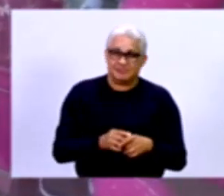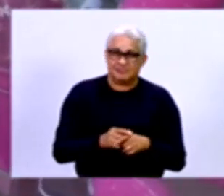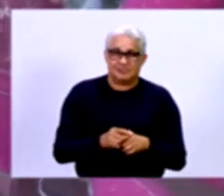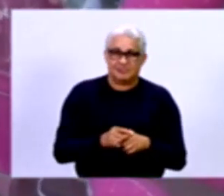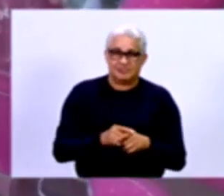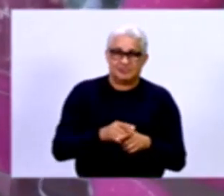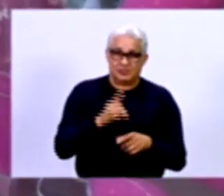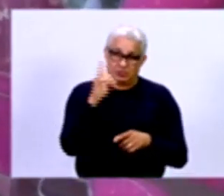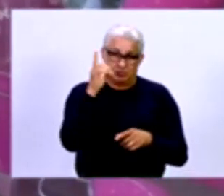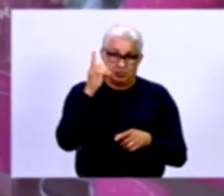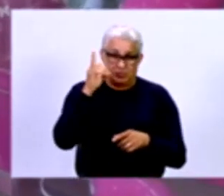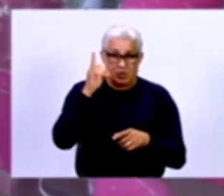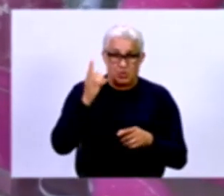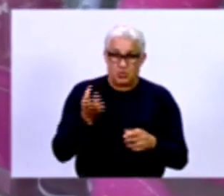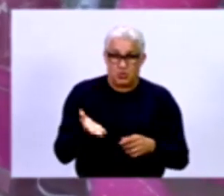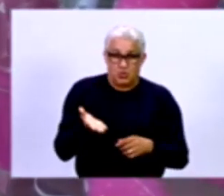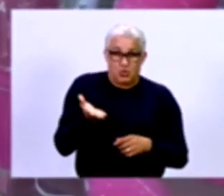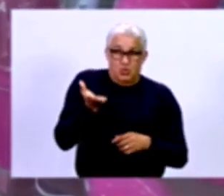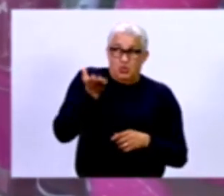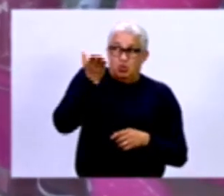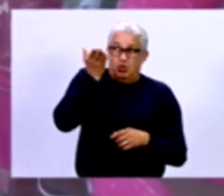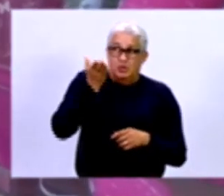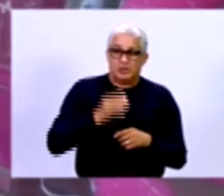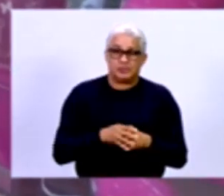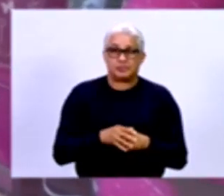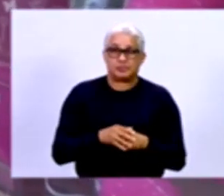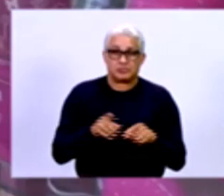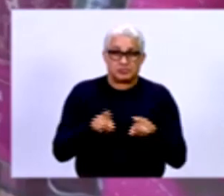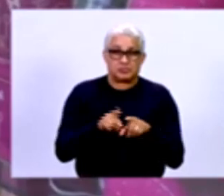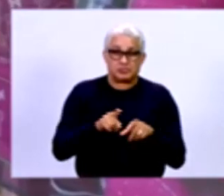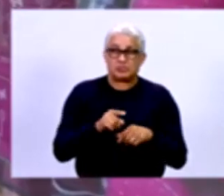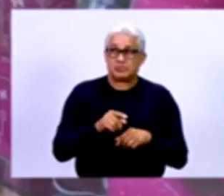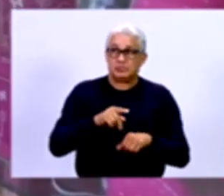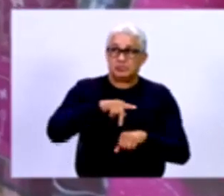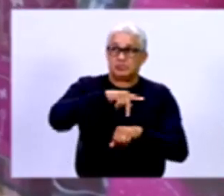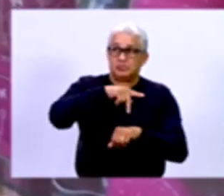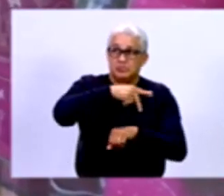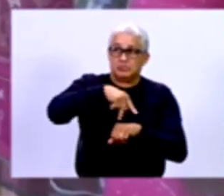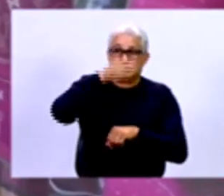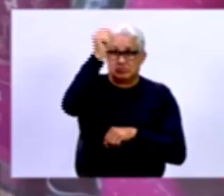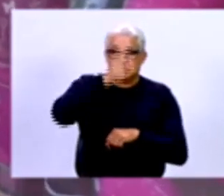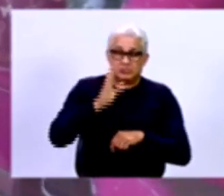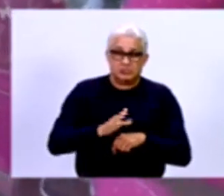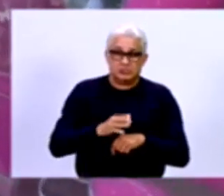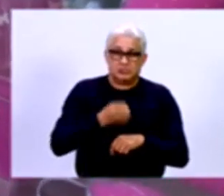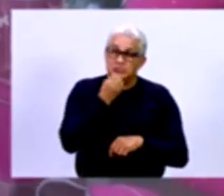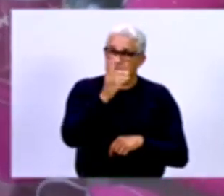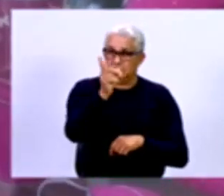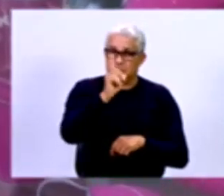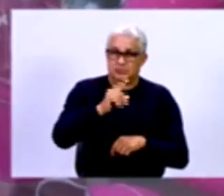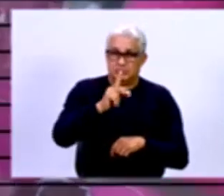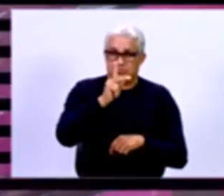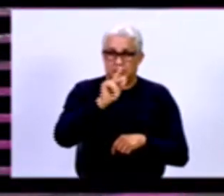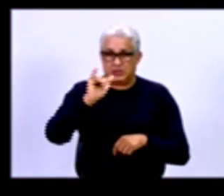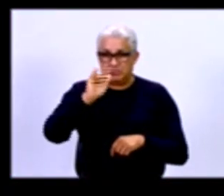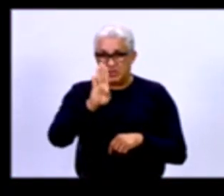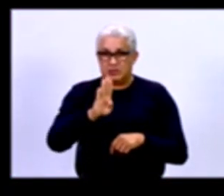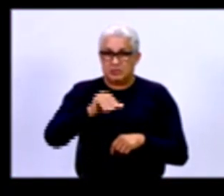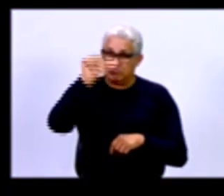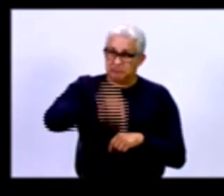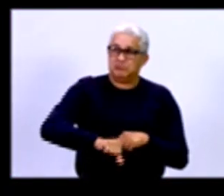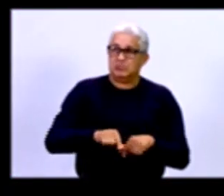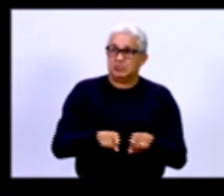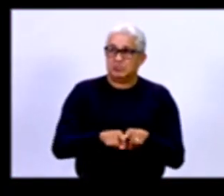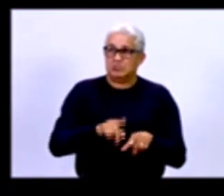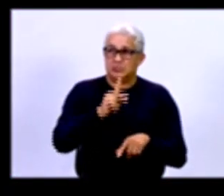O dólar está aumentando aí, como a gente pode ver, e a nossa situação não está muito boa com relação ao PIB nos últimos anos. Bom,